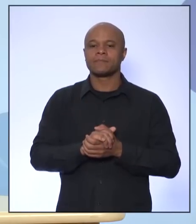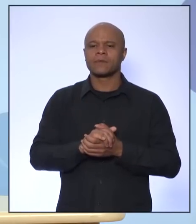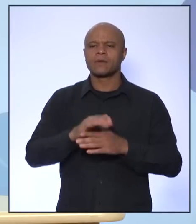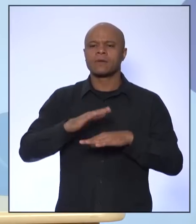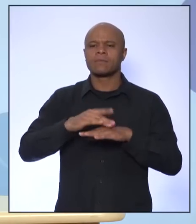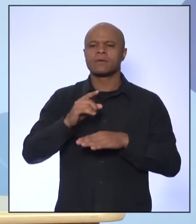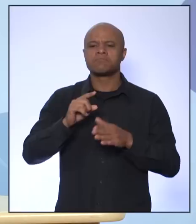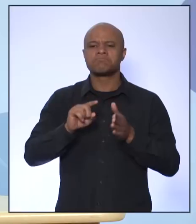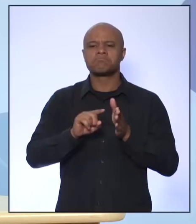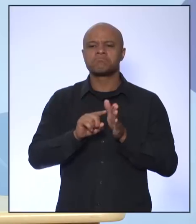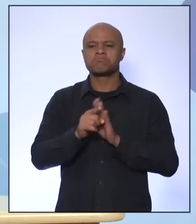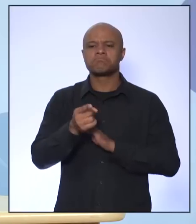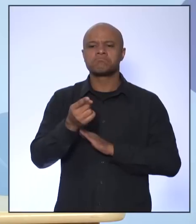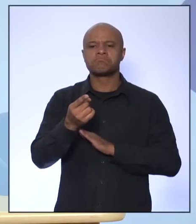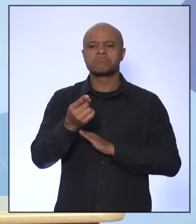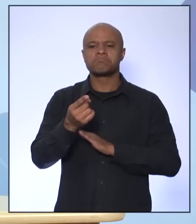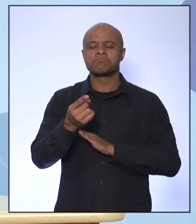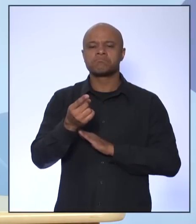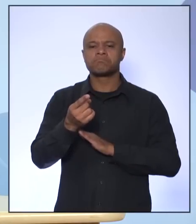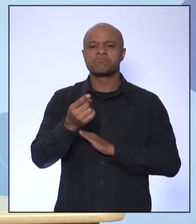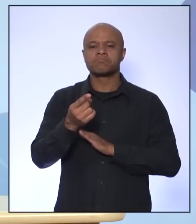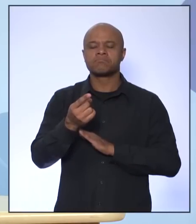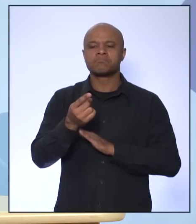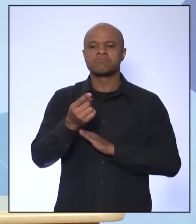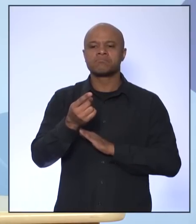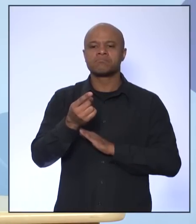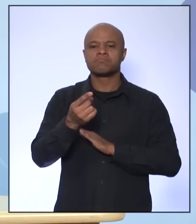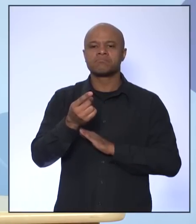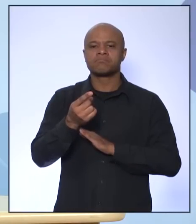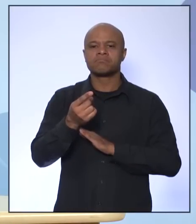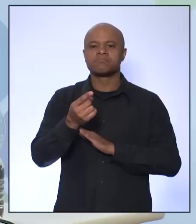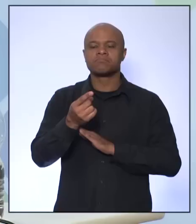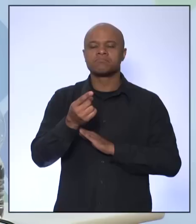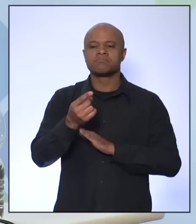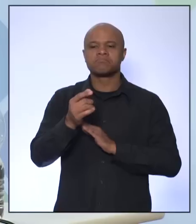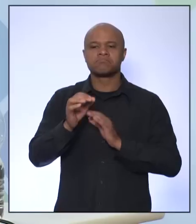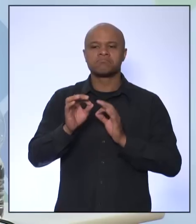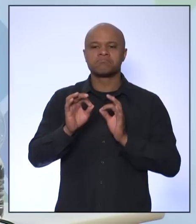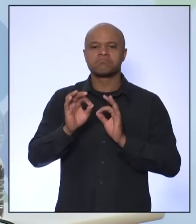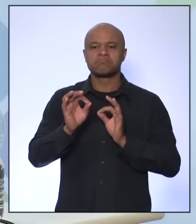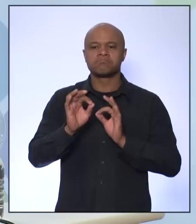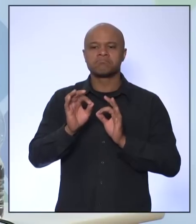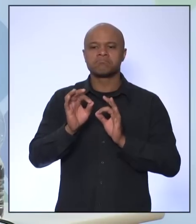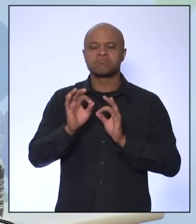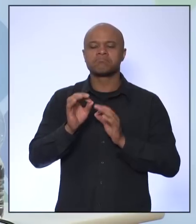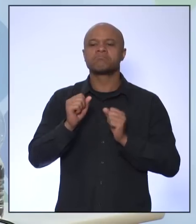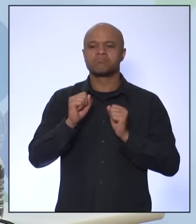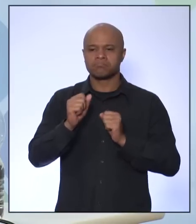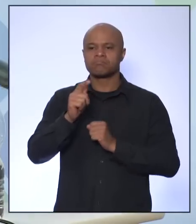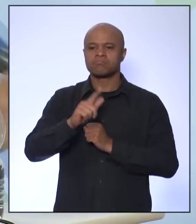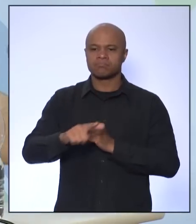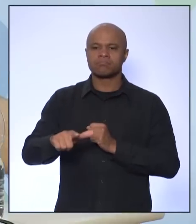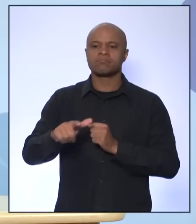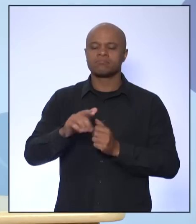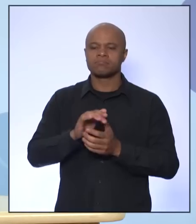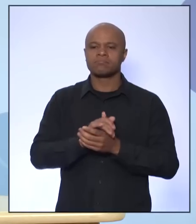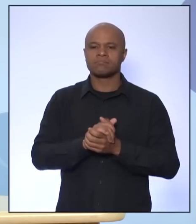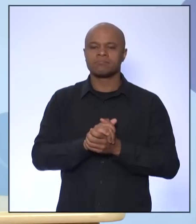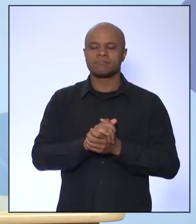alguma interação, professora Paula, sobre as fontes materiais? Acho que por enquanto não. Pode dar sequência, Janaína. Pode dar